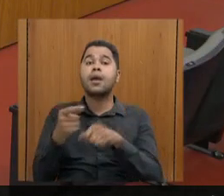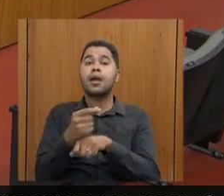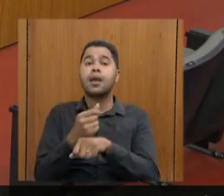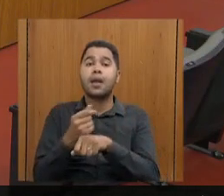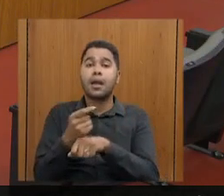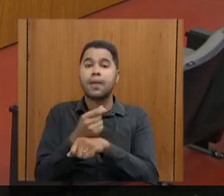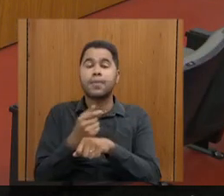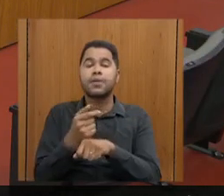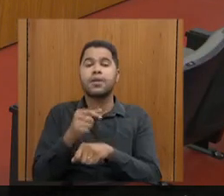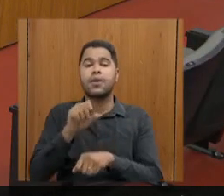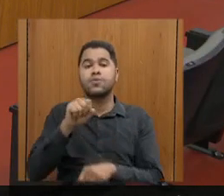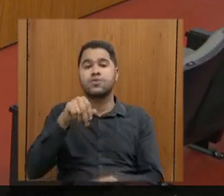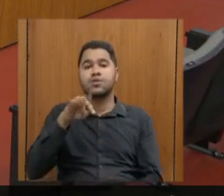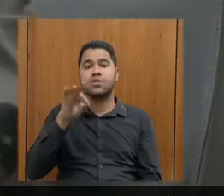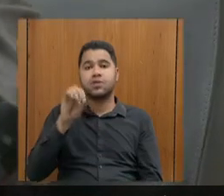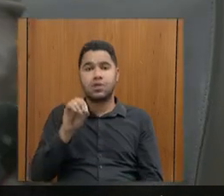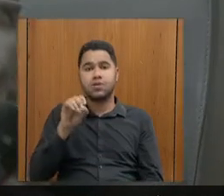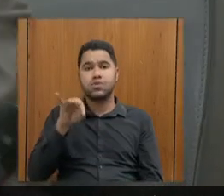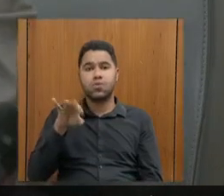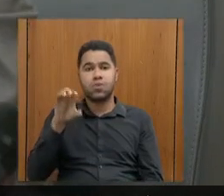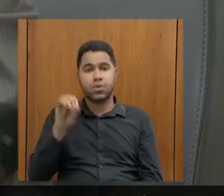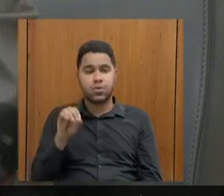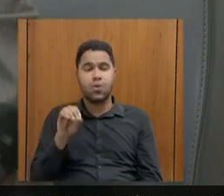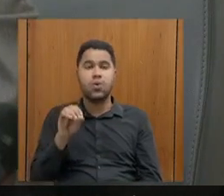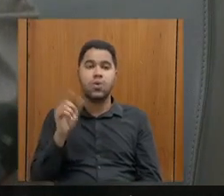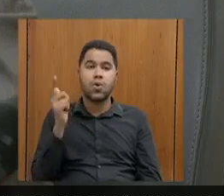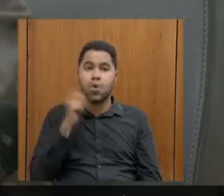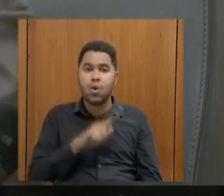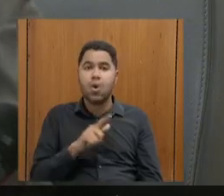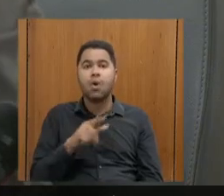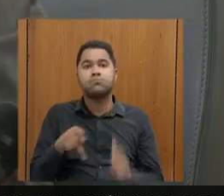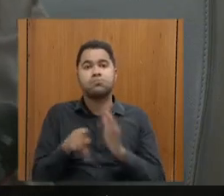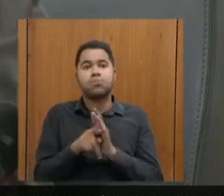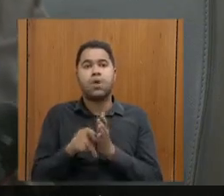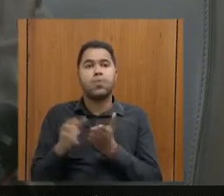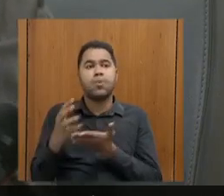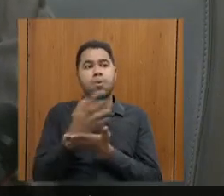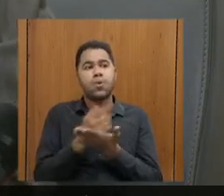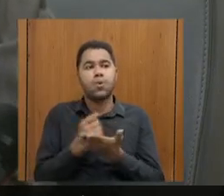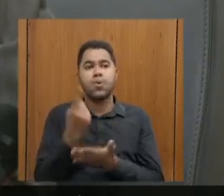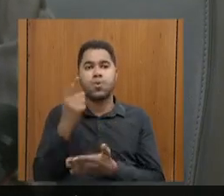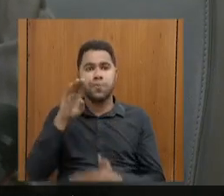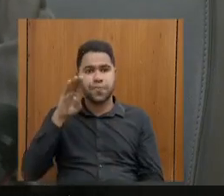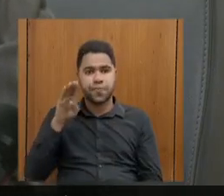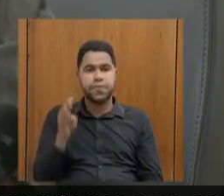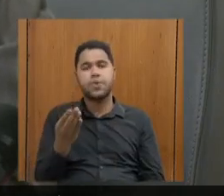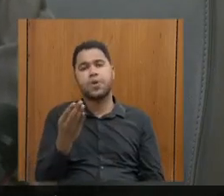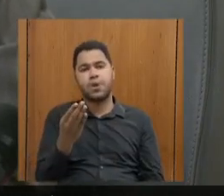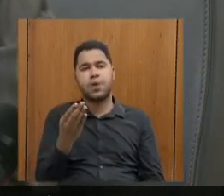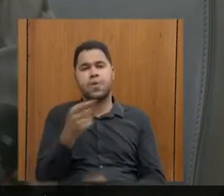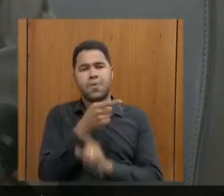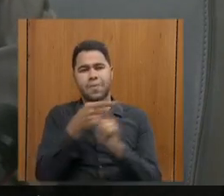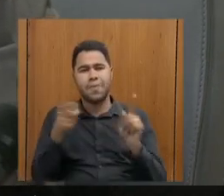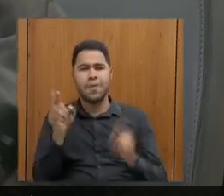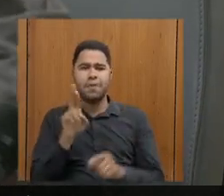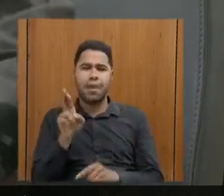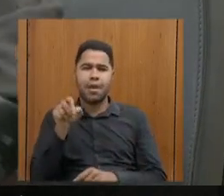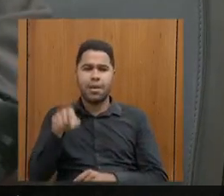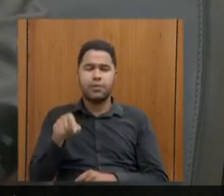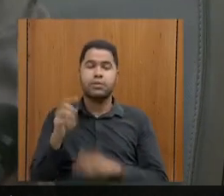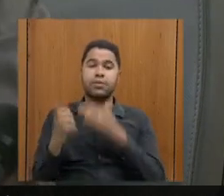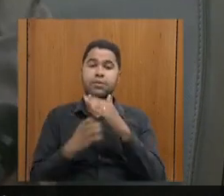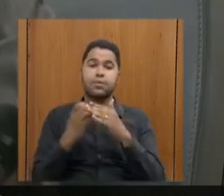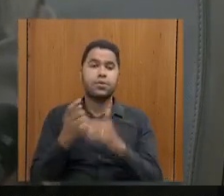né e a Eletrobras decidiu fazer o aporte fez um aporte de um milhão e meio de reais na